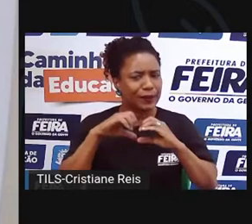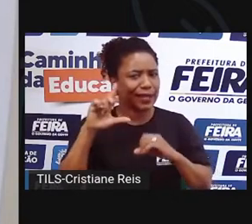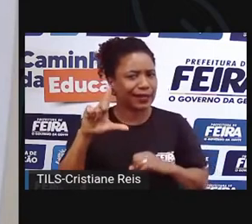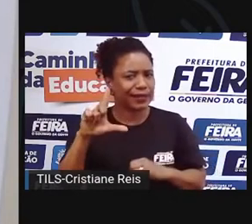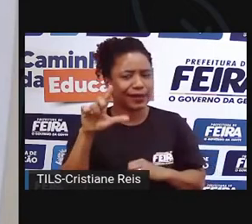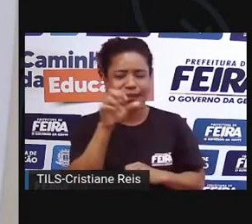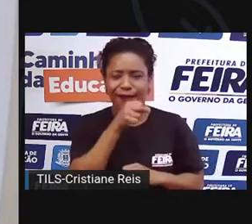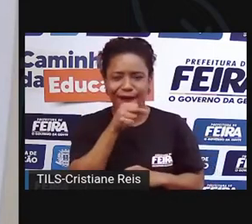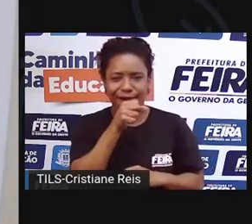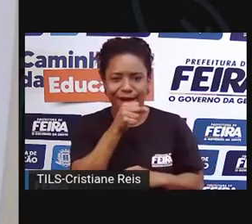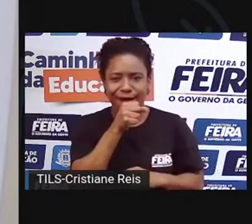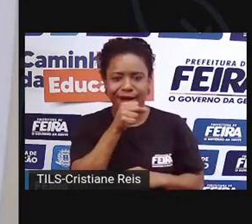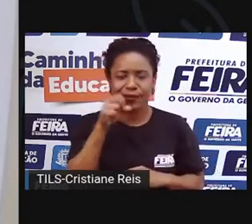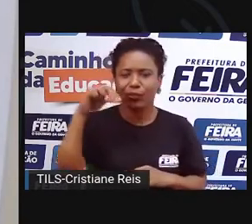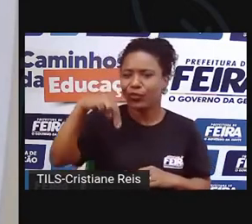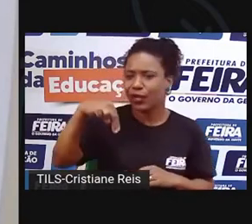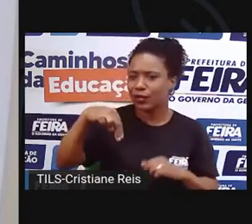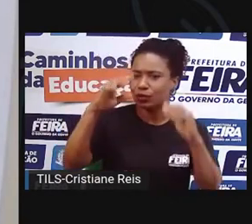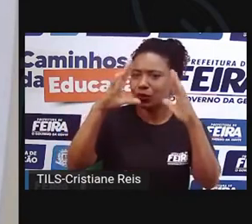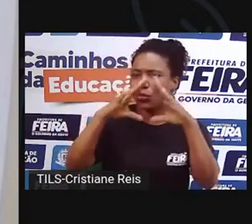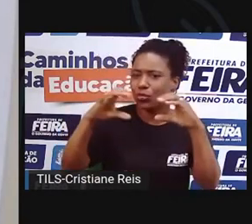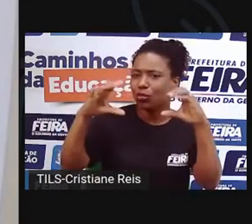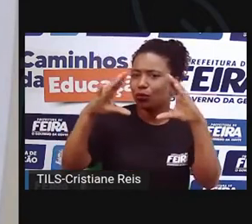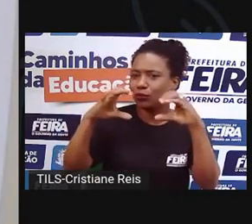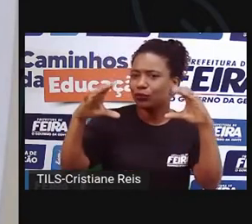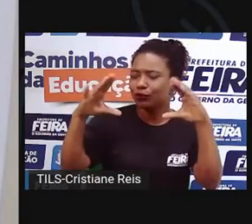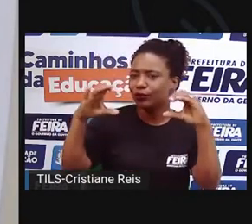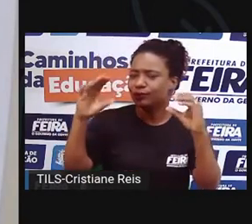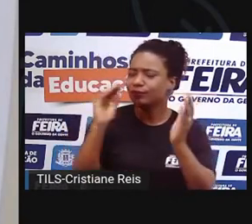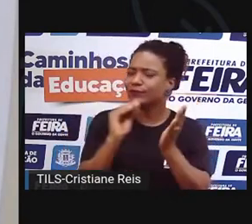laranja, N, nuvem.